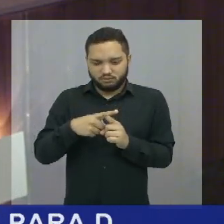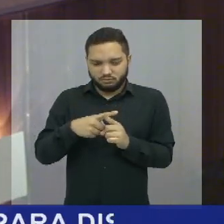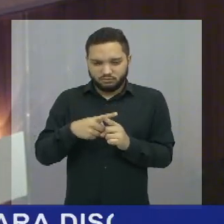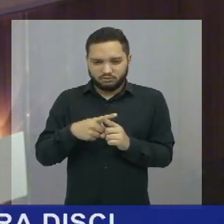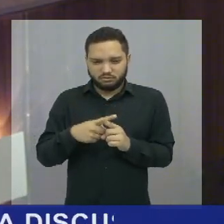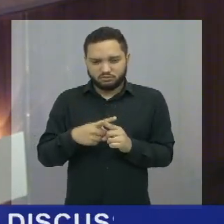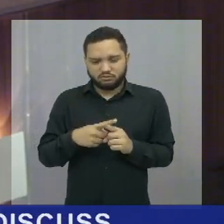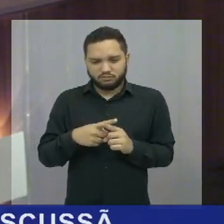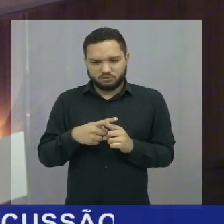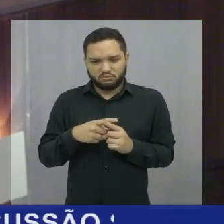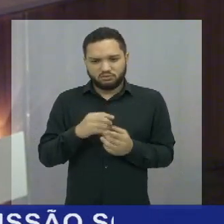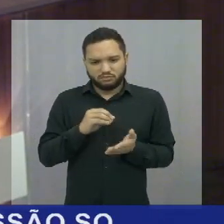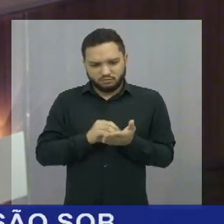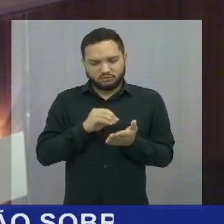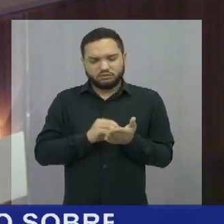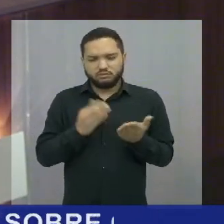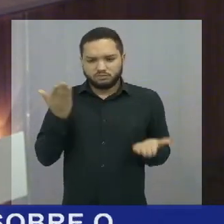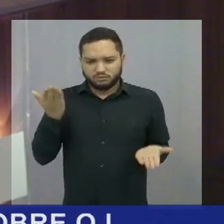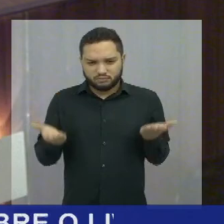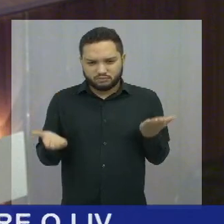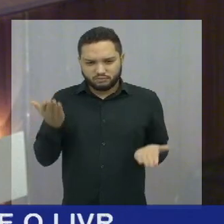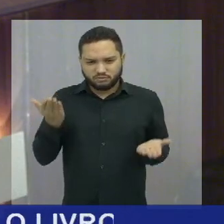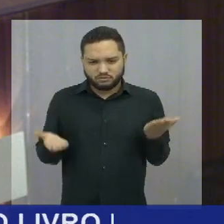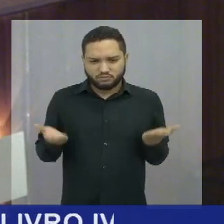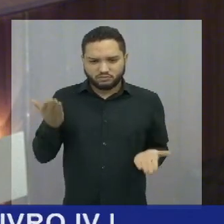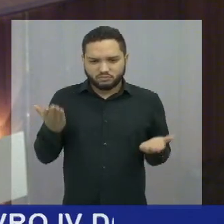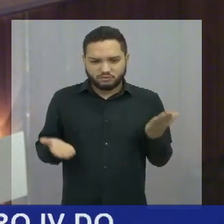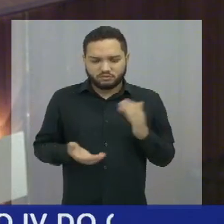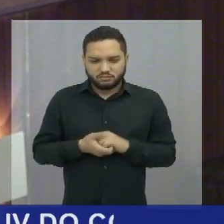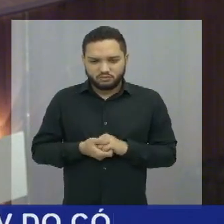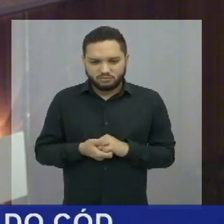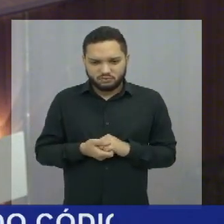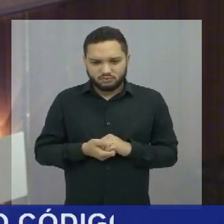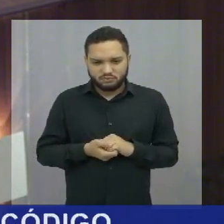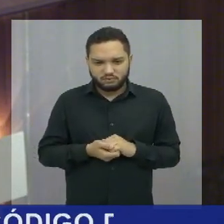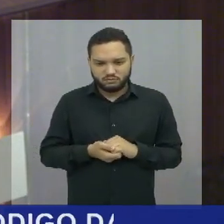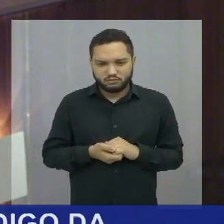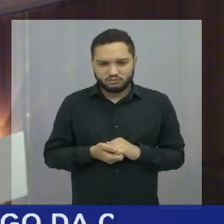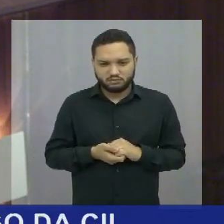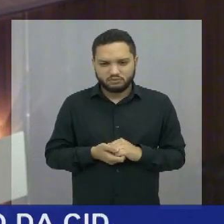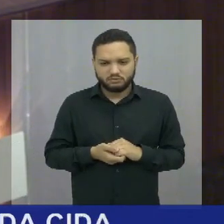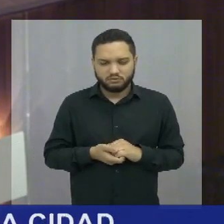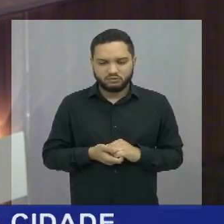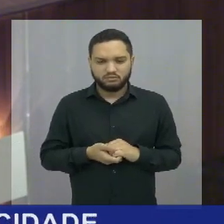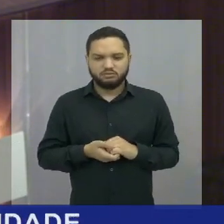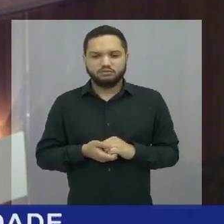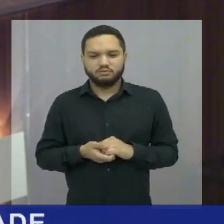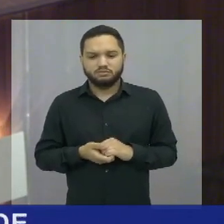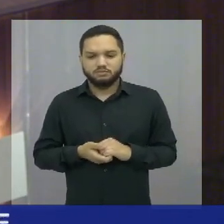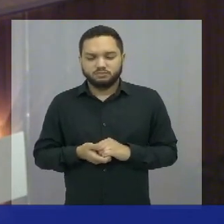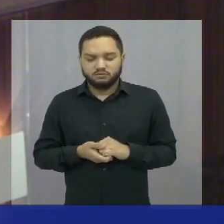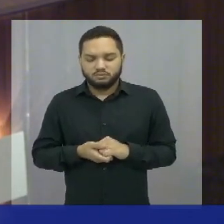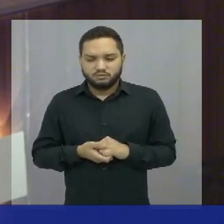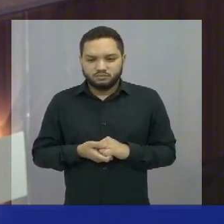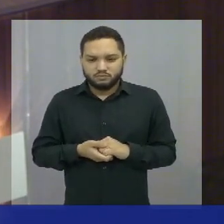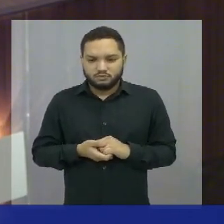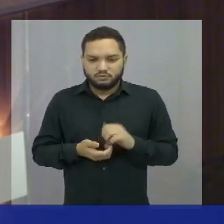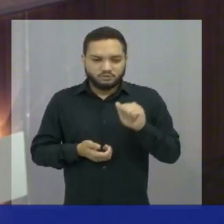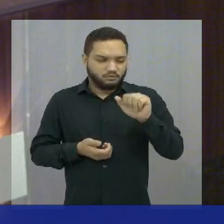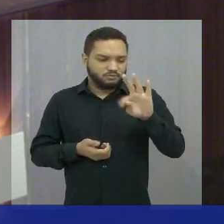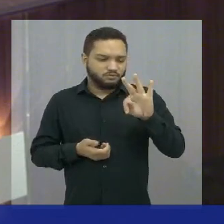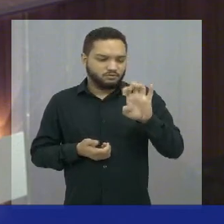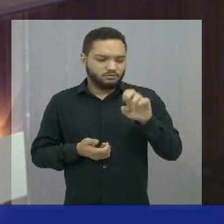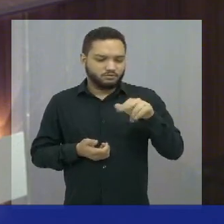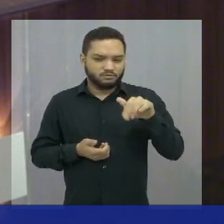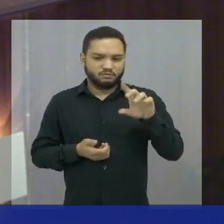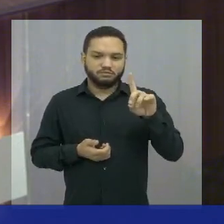razoabilidade. Se atenuante é tão insignificante, que é o mais empolgante, devia ser